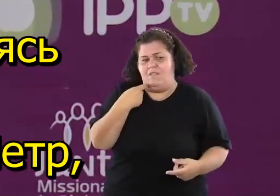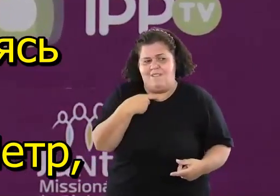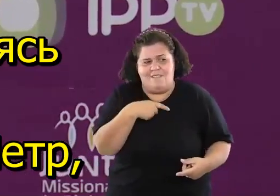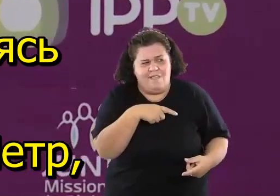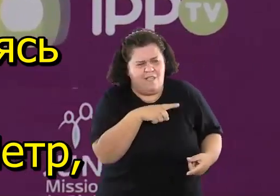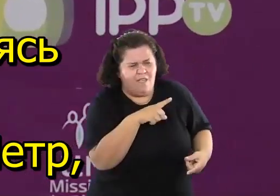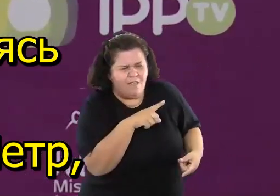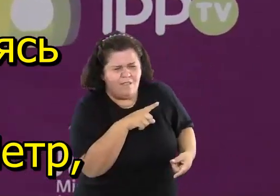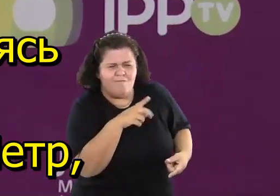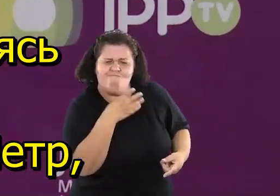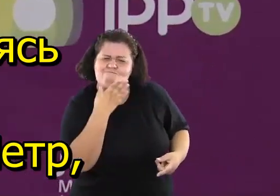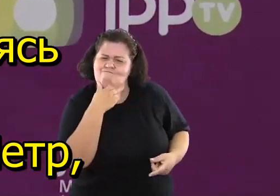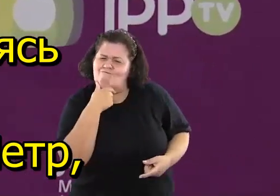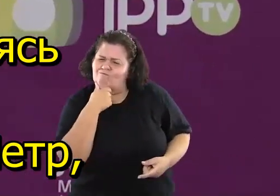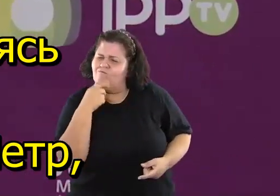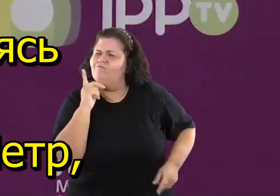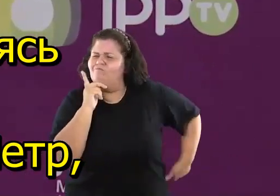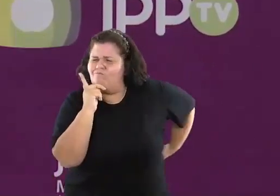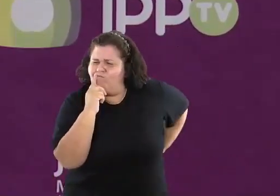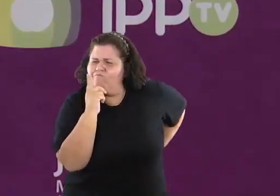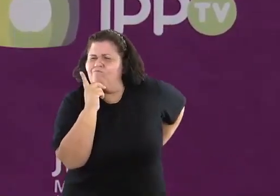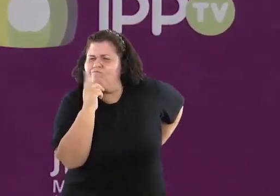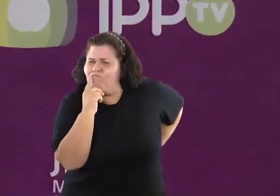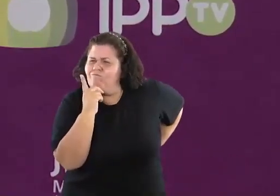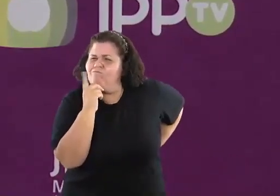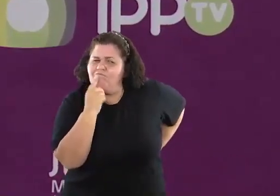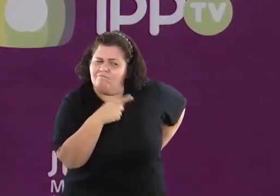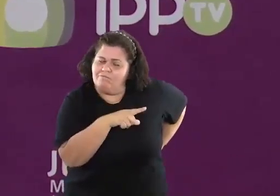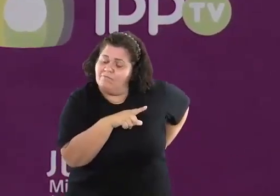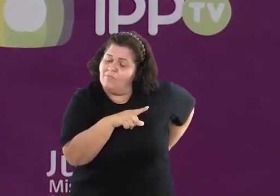sintonizado com as coisas espirituais do que Pedro,